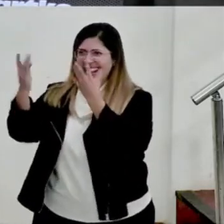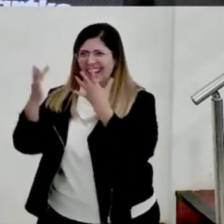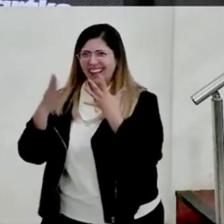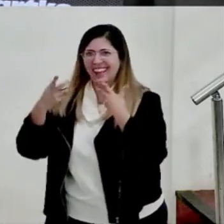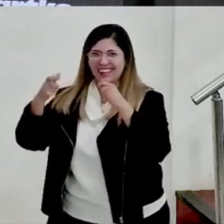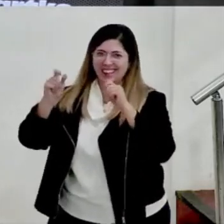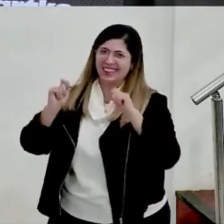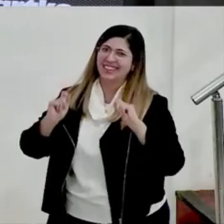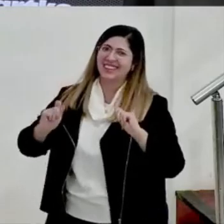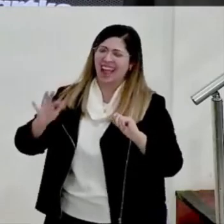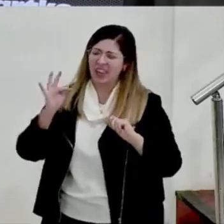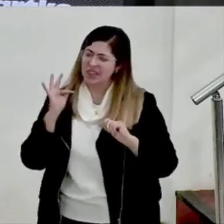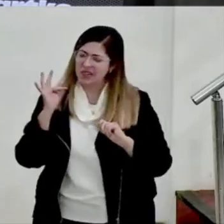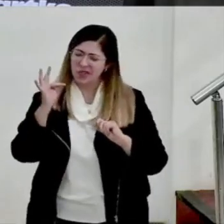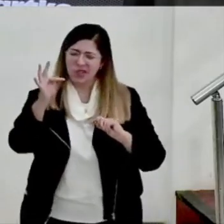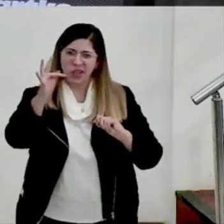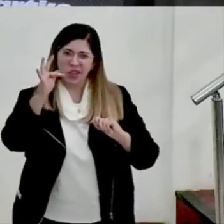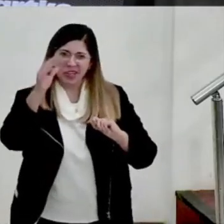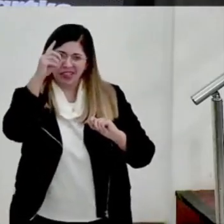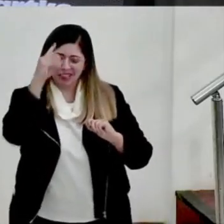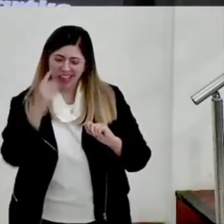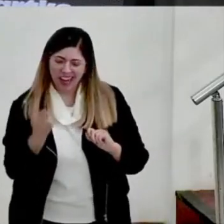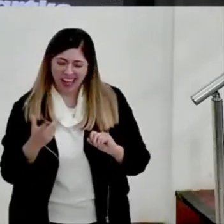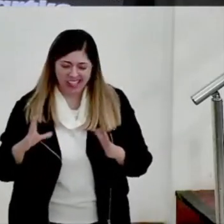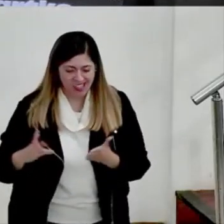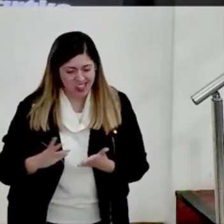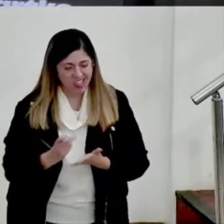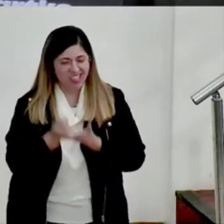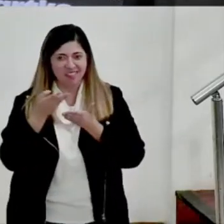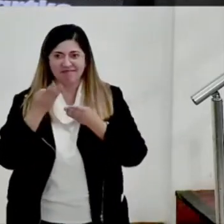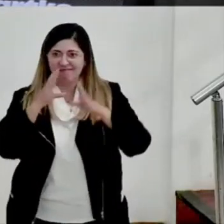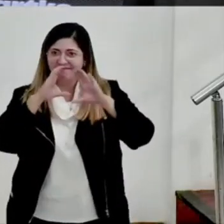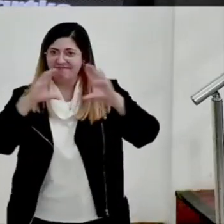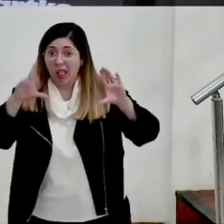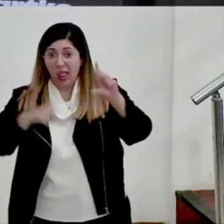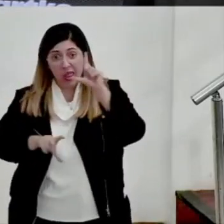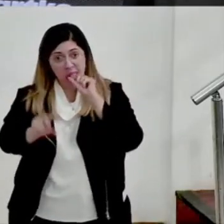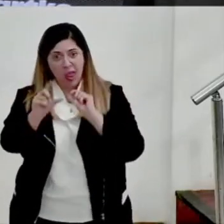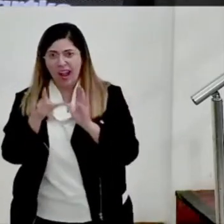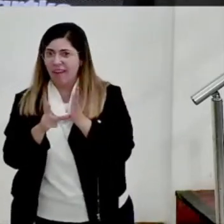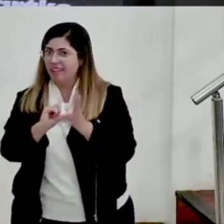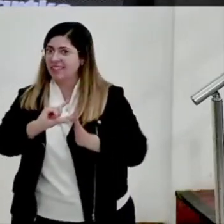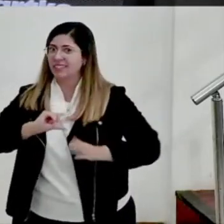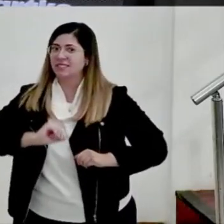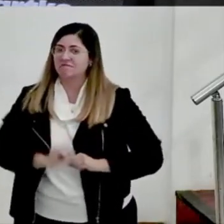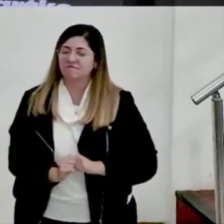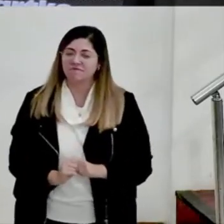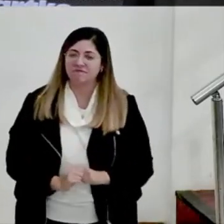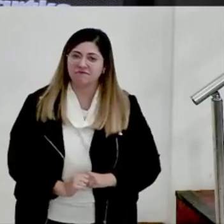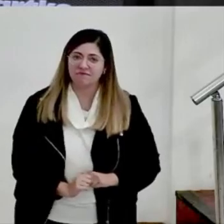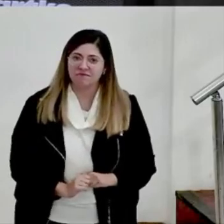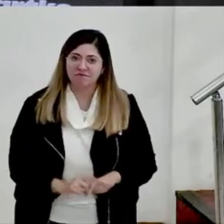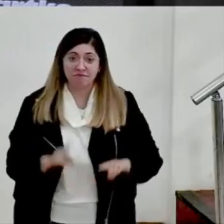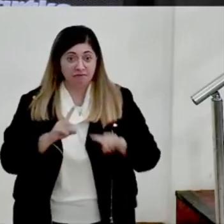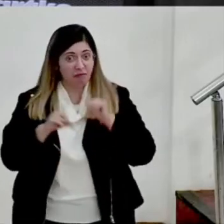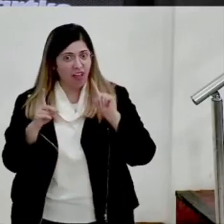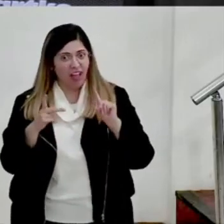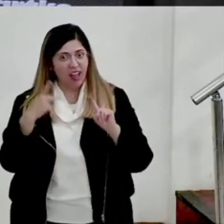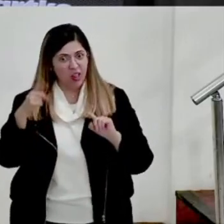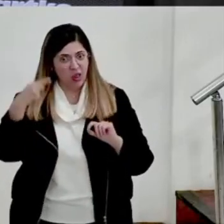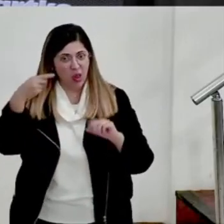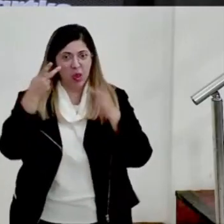Deus predestinou você para isso. Mas esses são assuntos do próximo sermão.